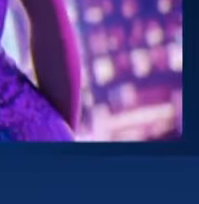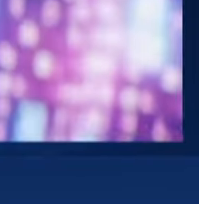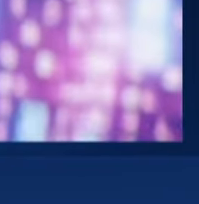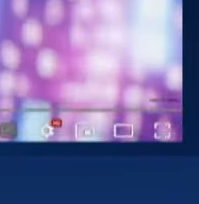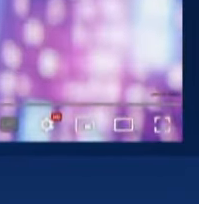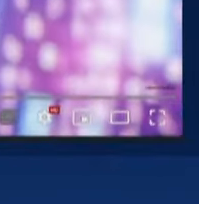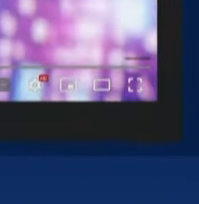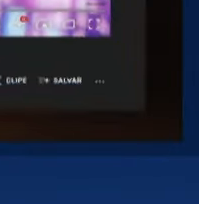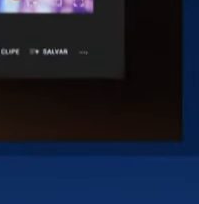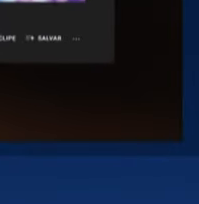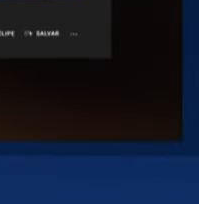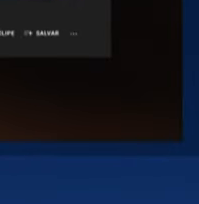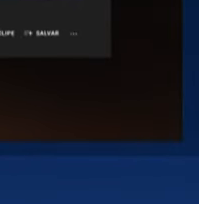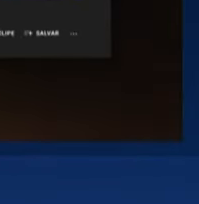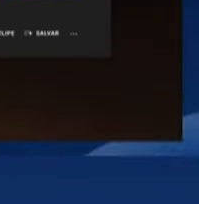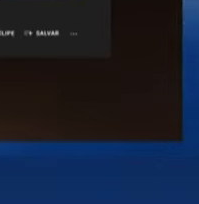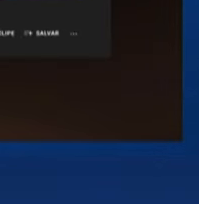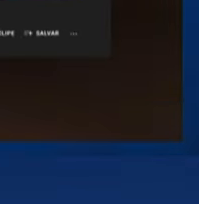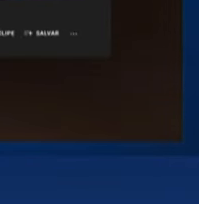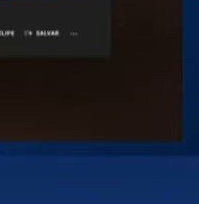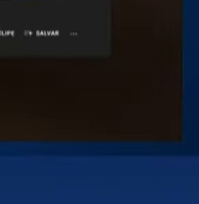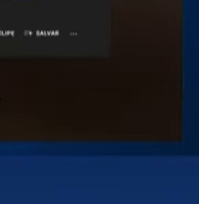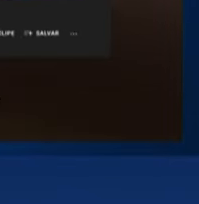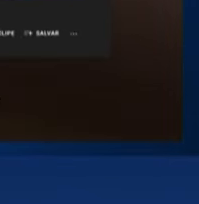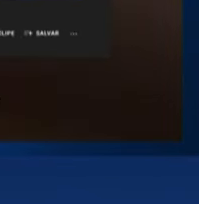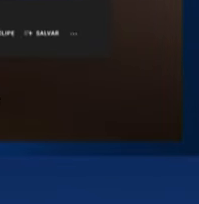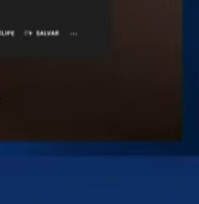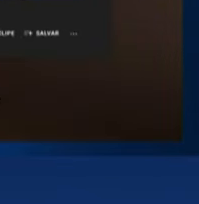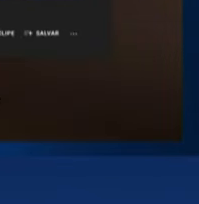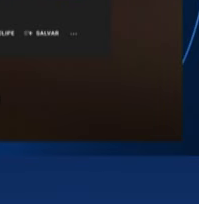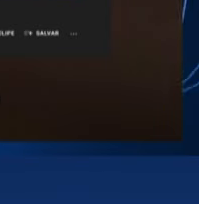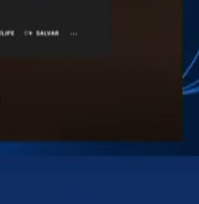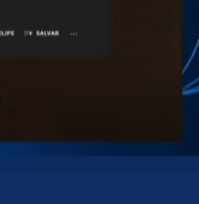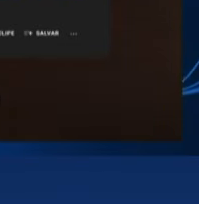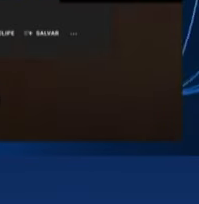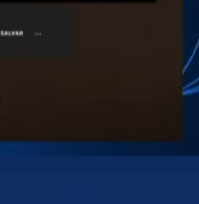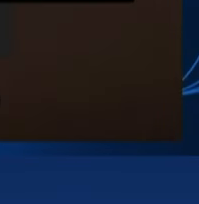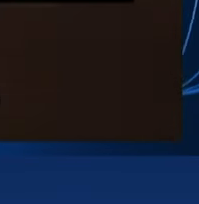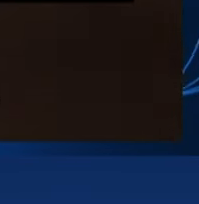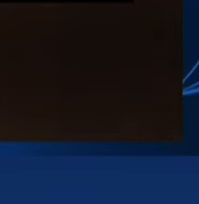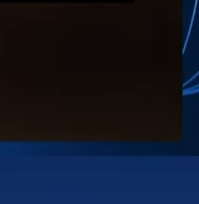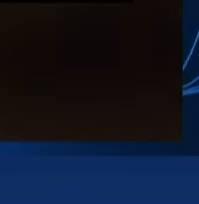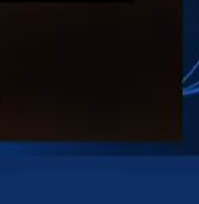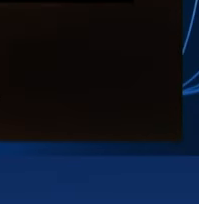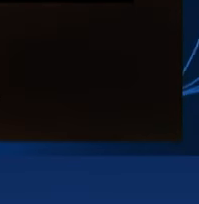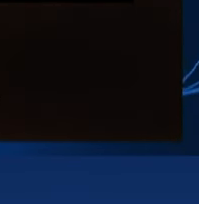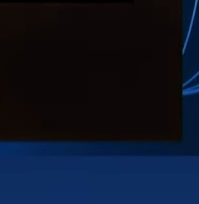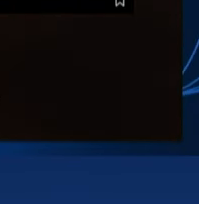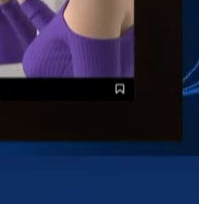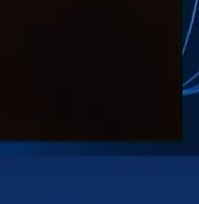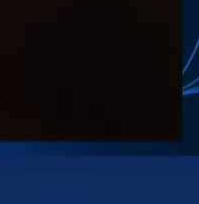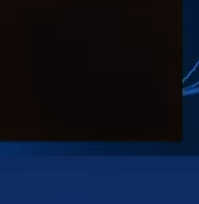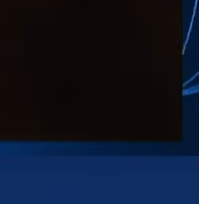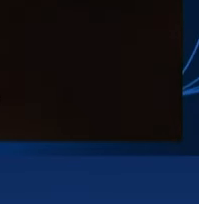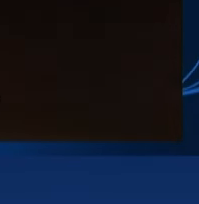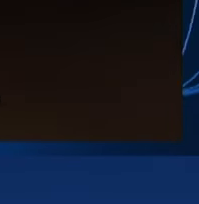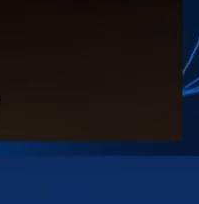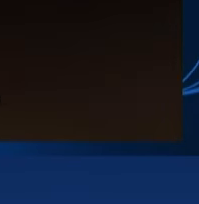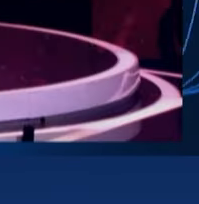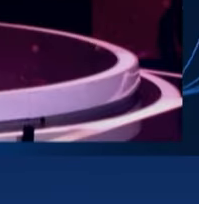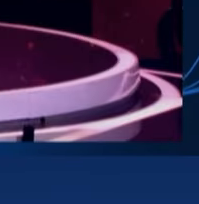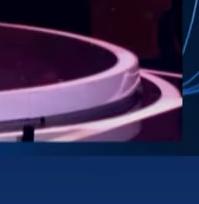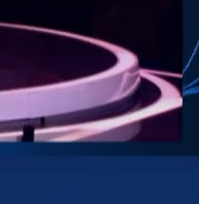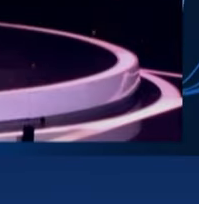clipe em um mundo virtual com DJ alock e todos os itens usados por ela esgotaram no super